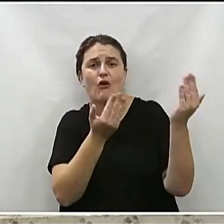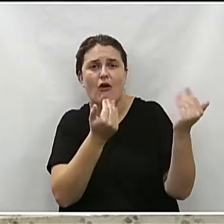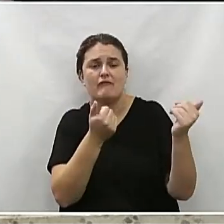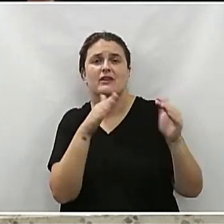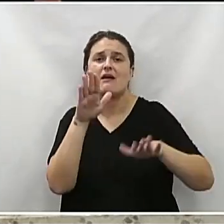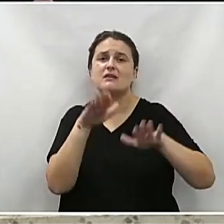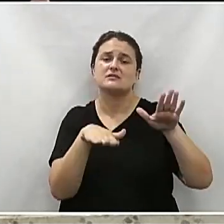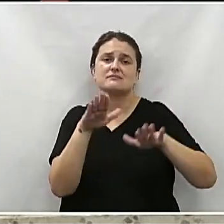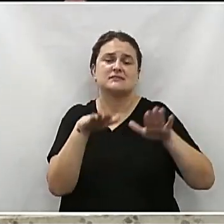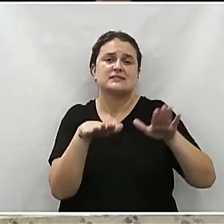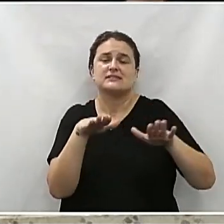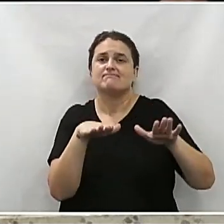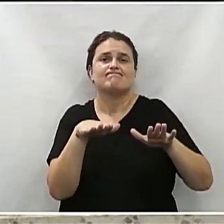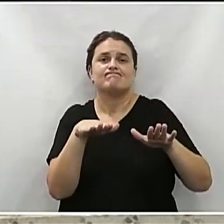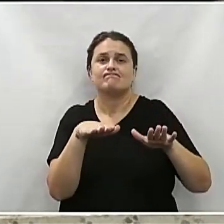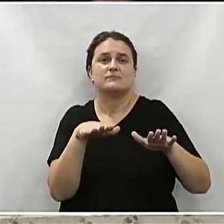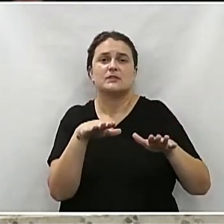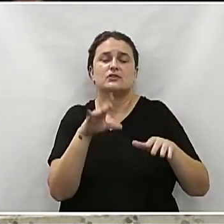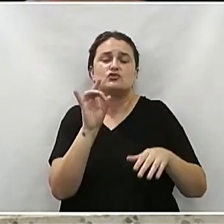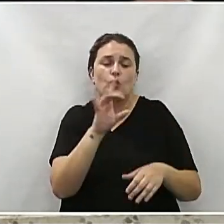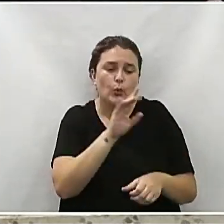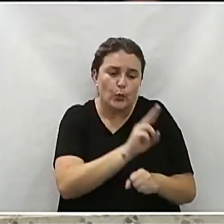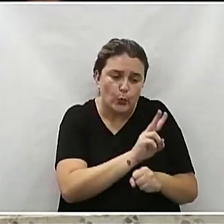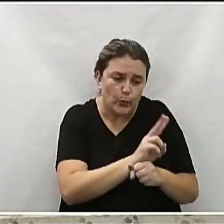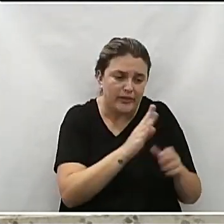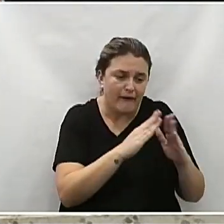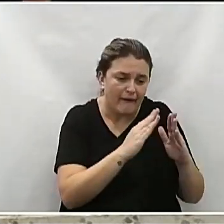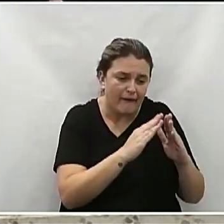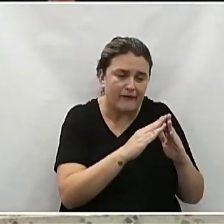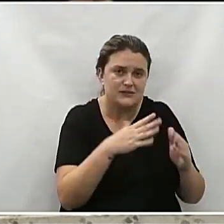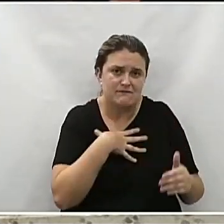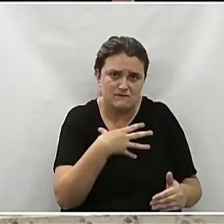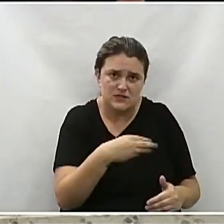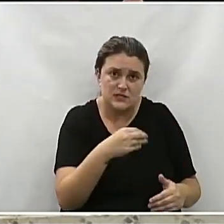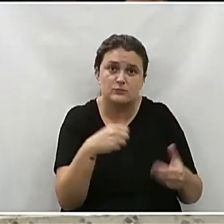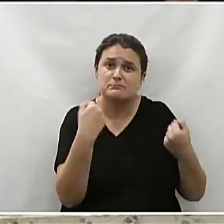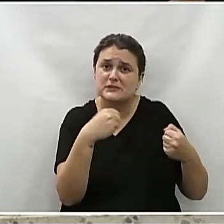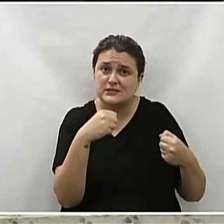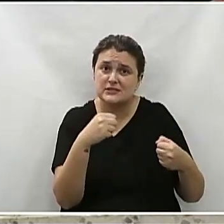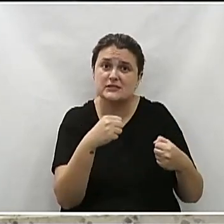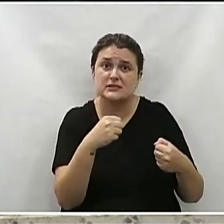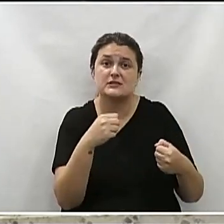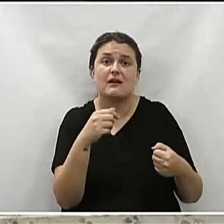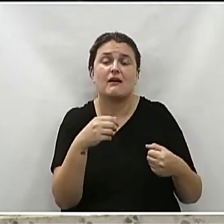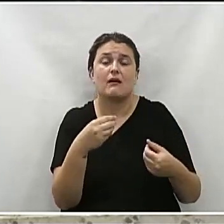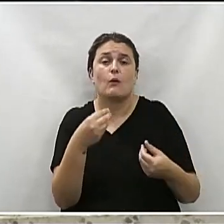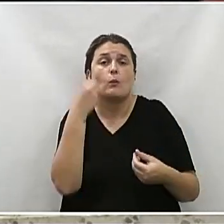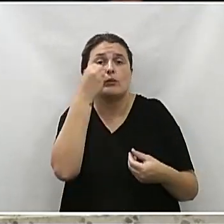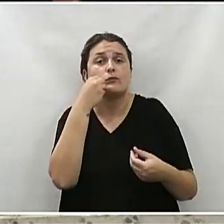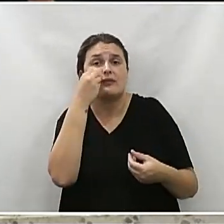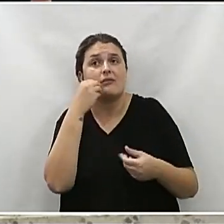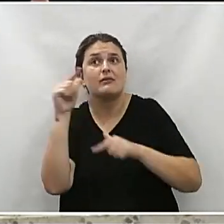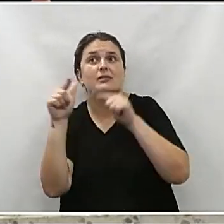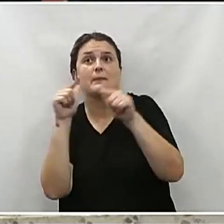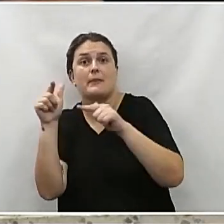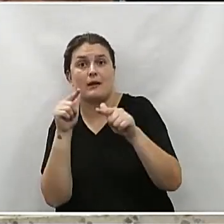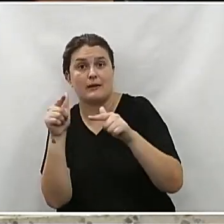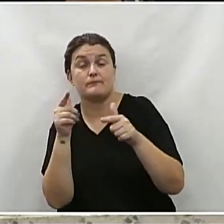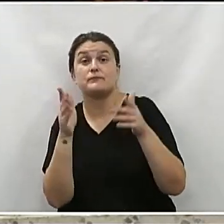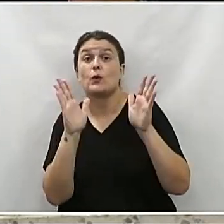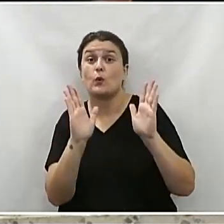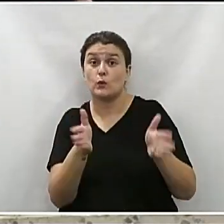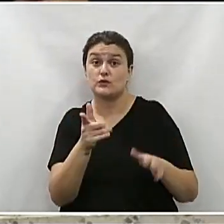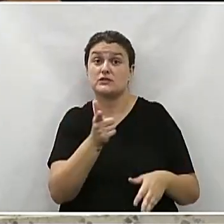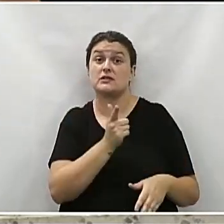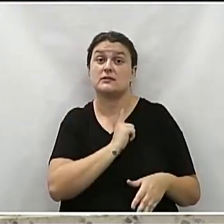que, às vezes, passam o seu dia em casa e que, às vezes, precisam de uma oportunidade. Então, temos hoje um